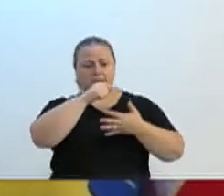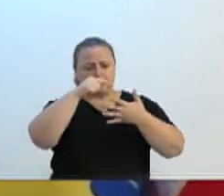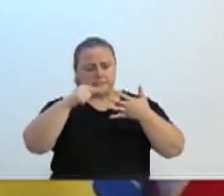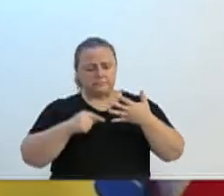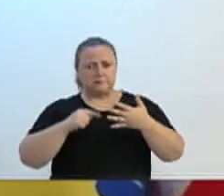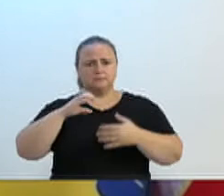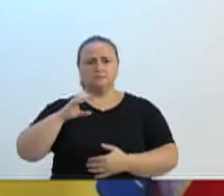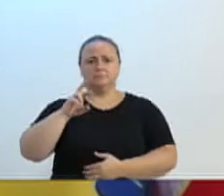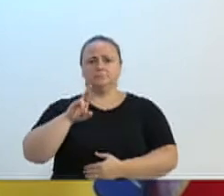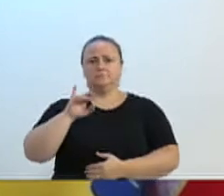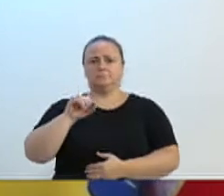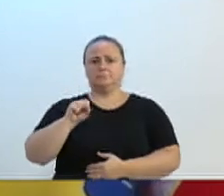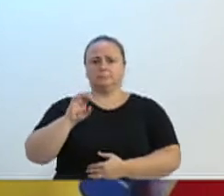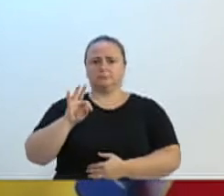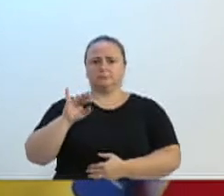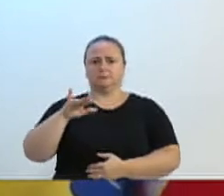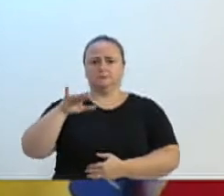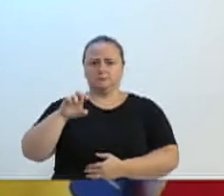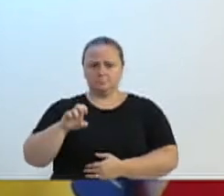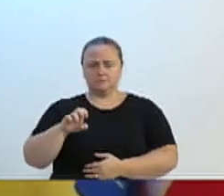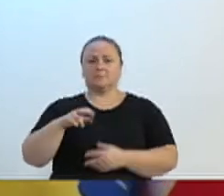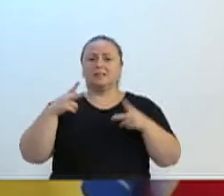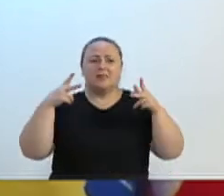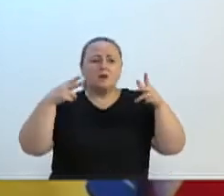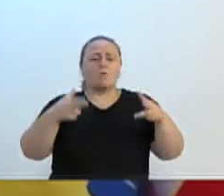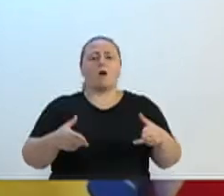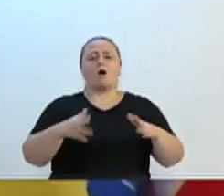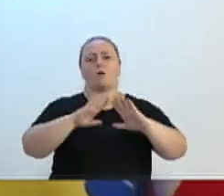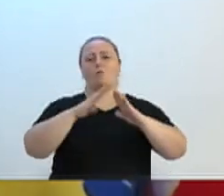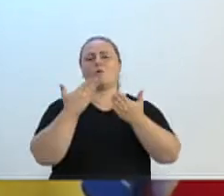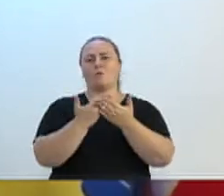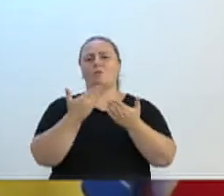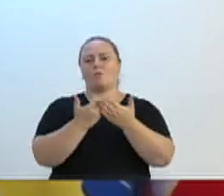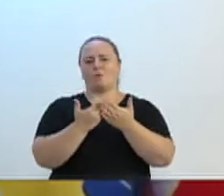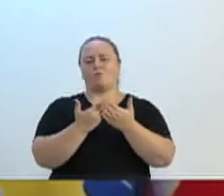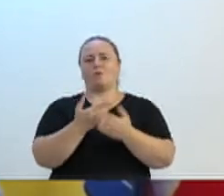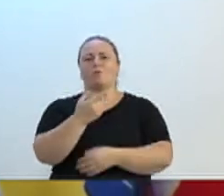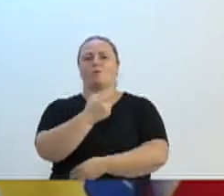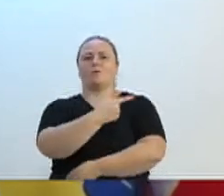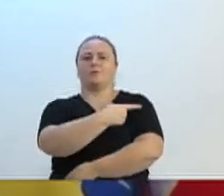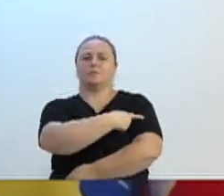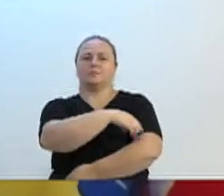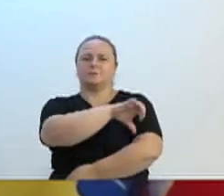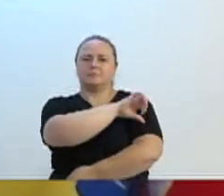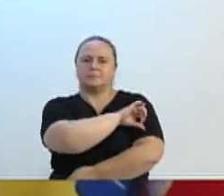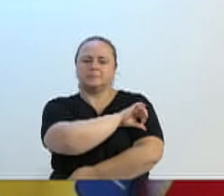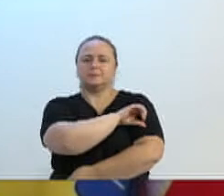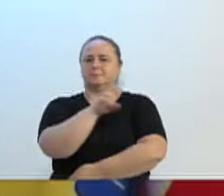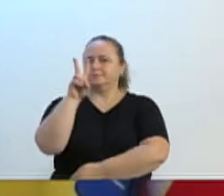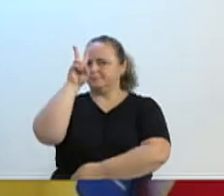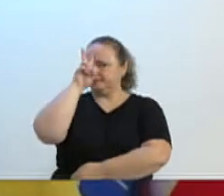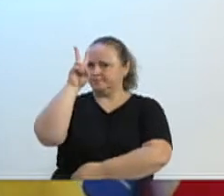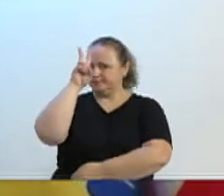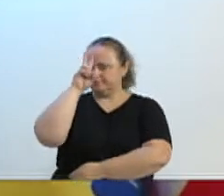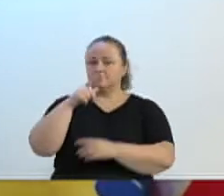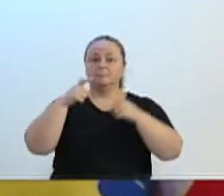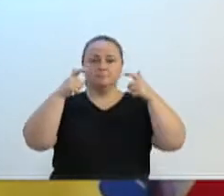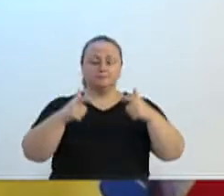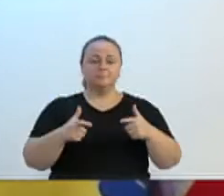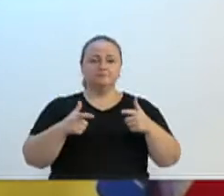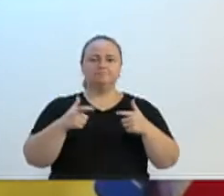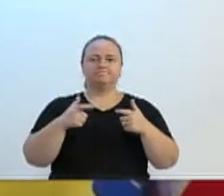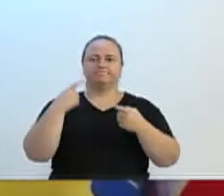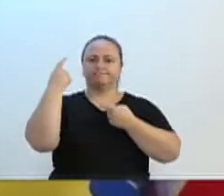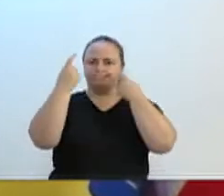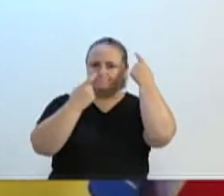também se somam às escolas de ensino fundamental e médio. o espaço de convivência, de preocupação.